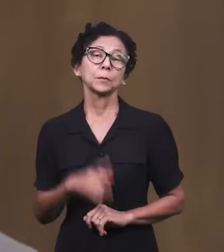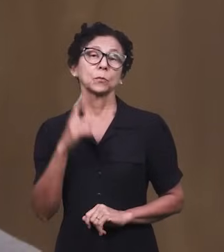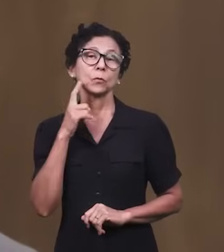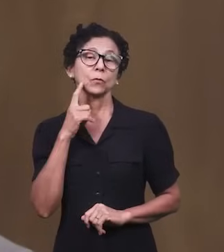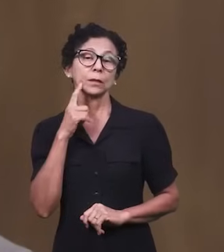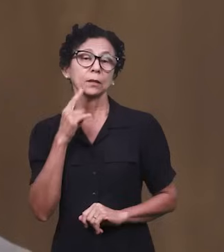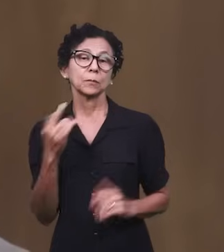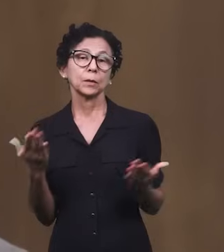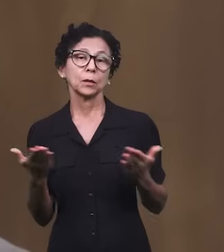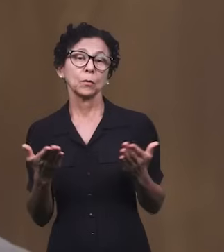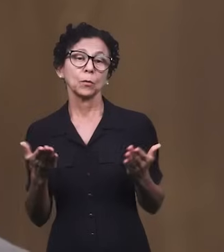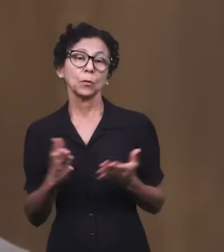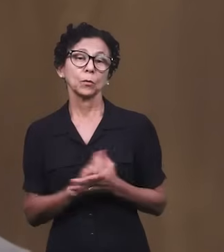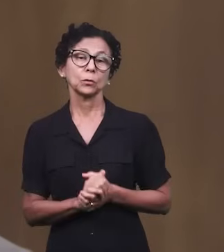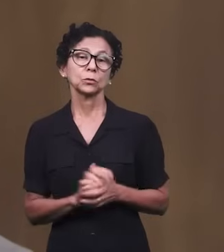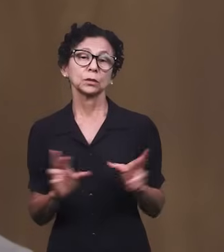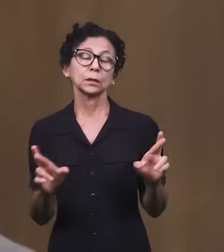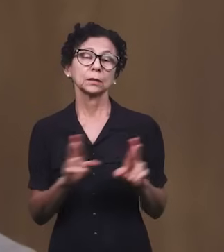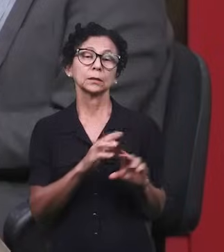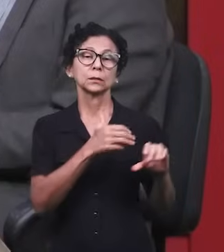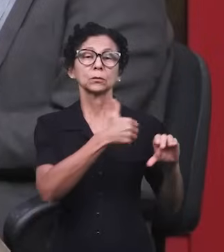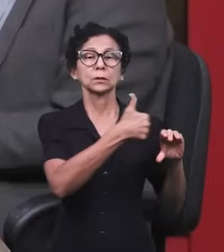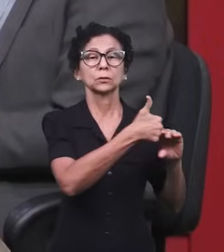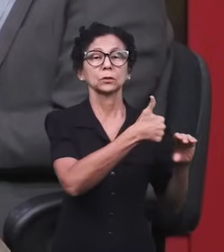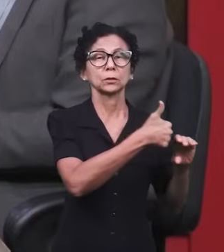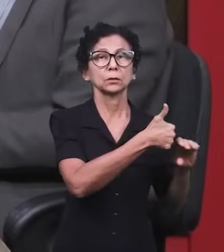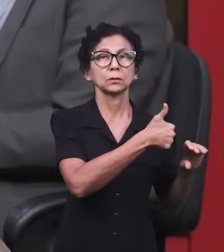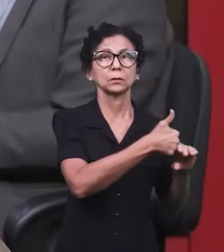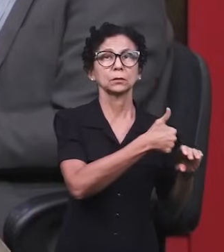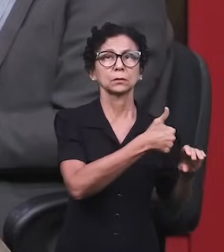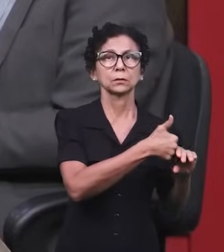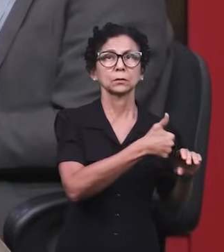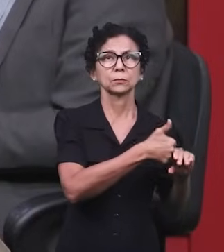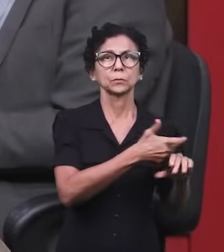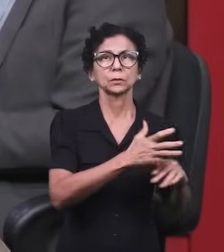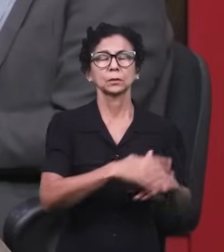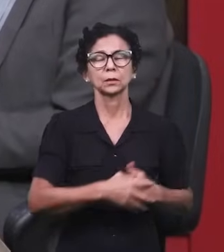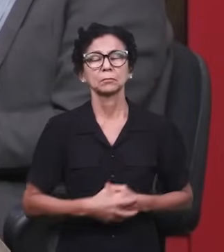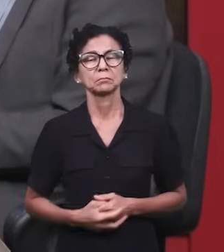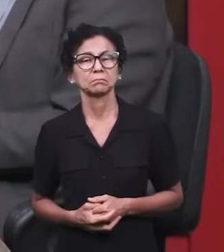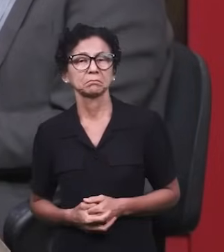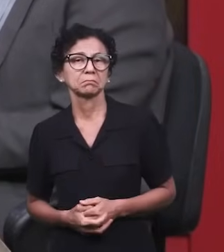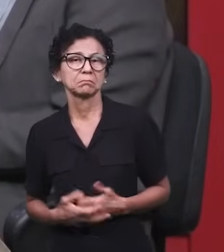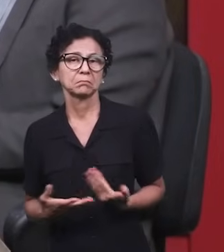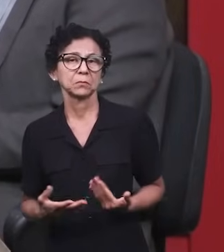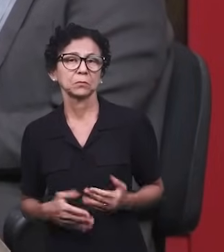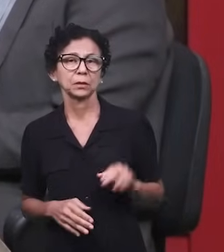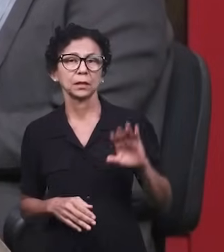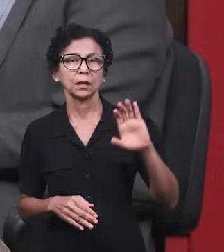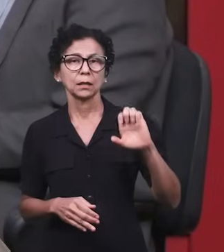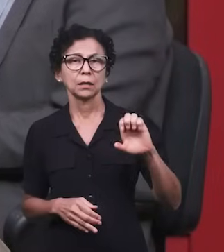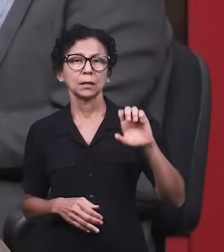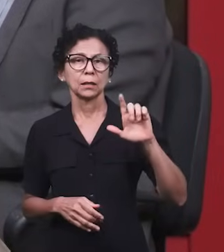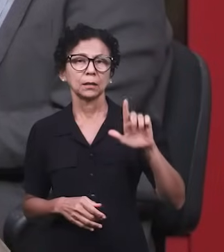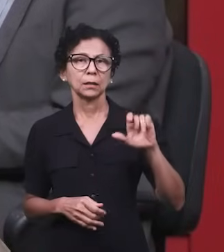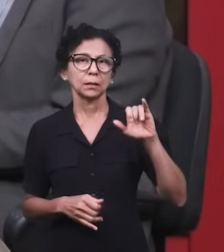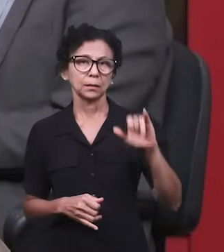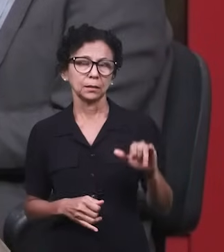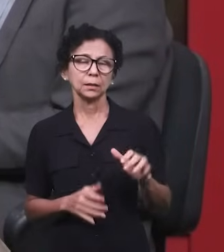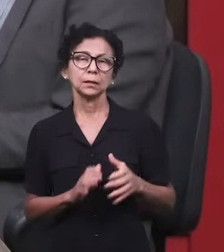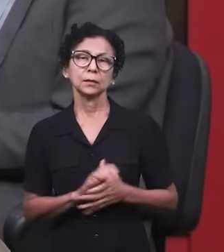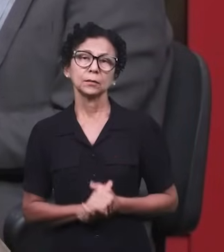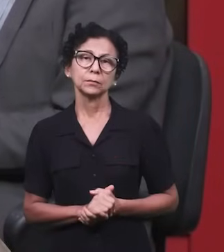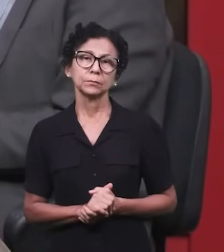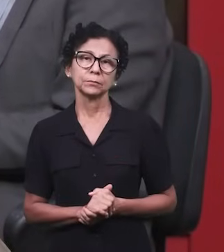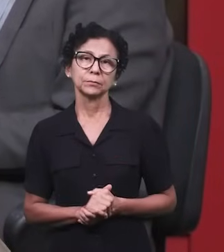Um cristianismo insensível. E do que ele tem para dar. Na verdade, ali não tinha nada para dar. Não tinha nada. Então, mas o que